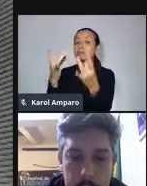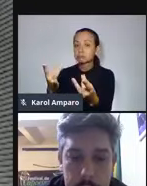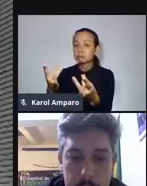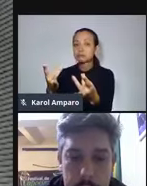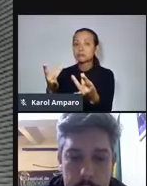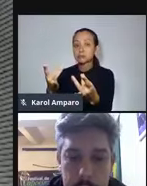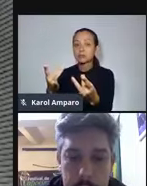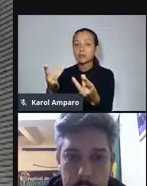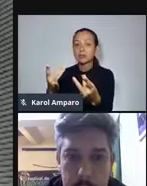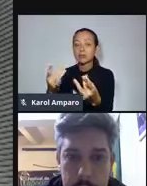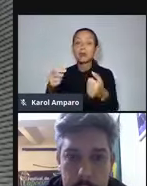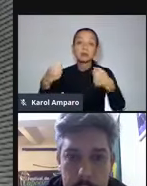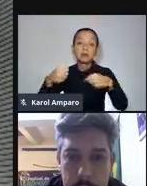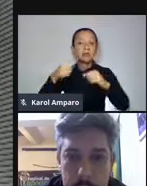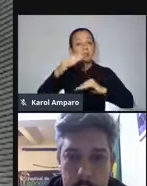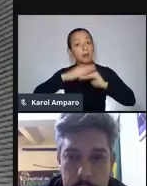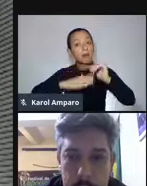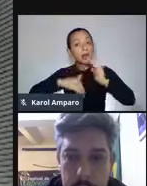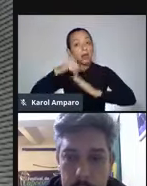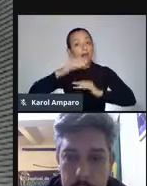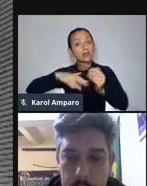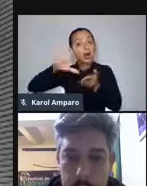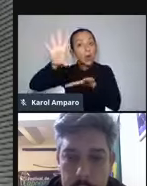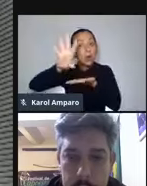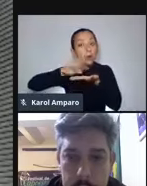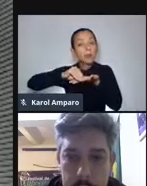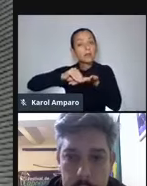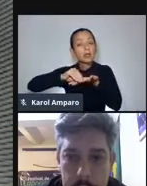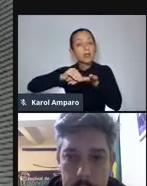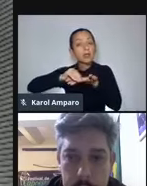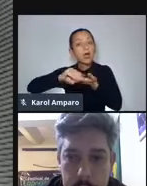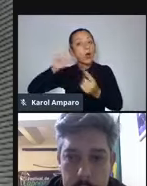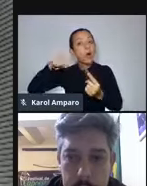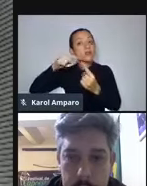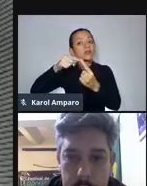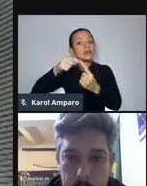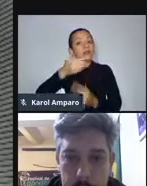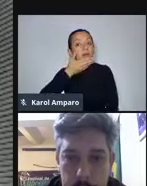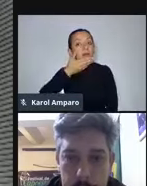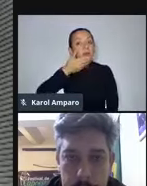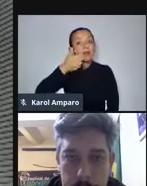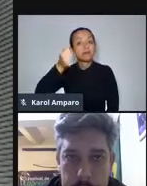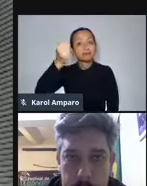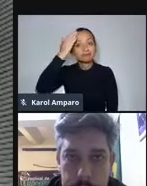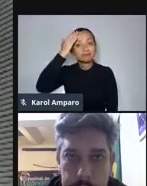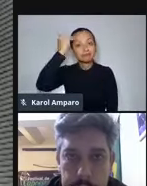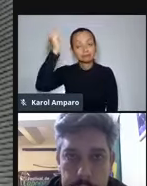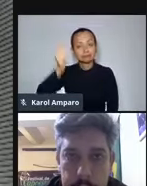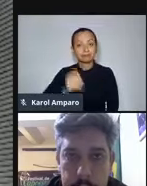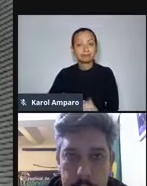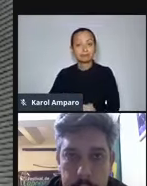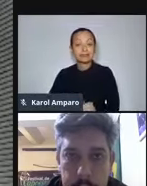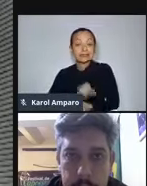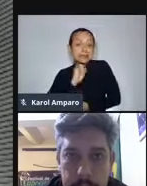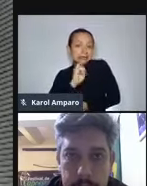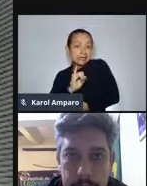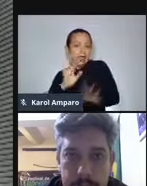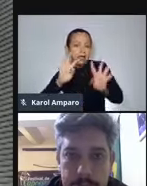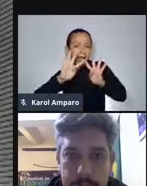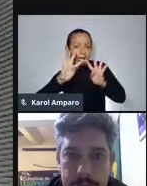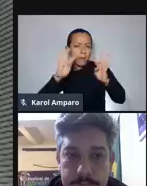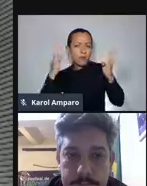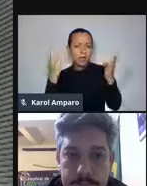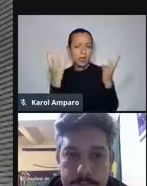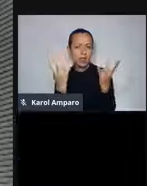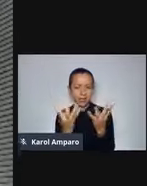ser produzido para melhorar o saber de cada um. Então, se a roda mágica da capoeira é, estamos